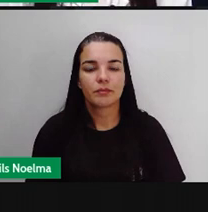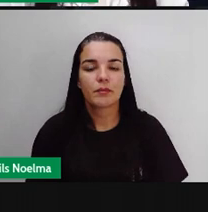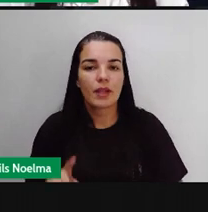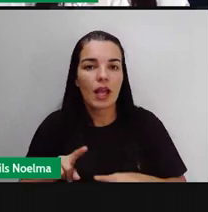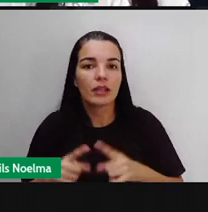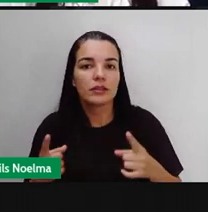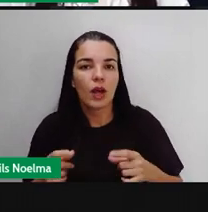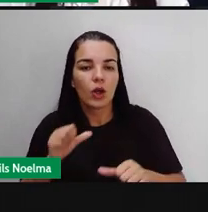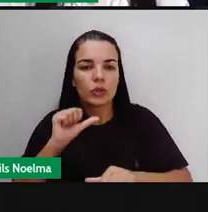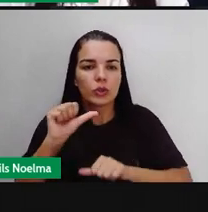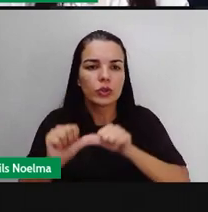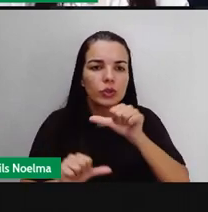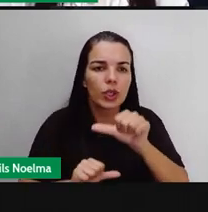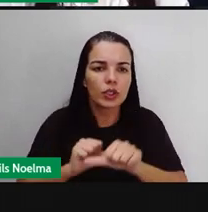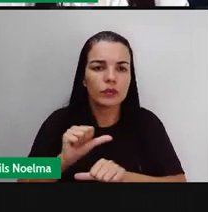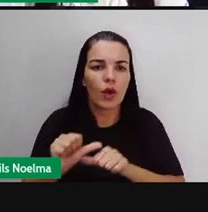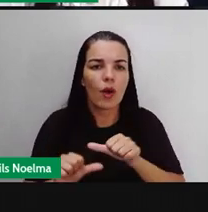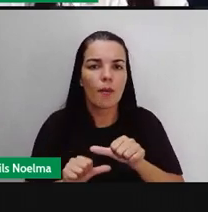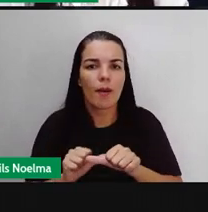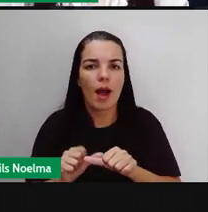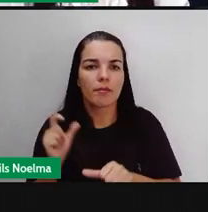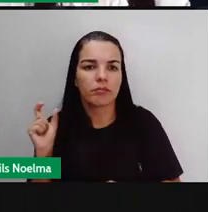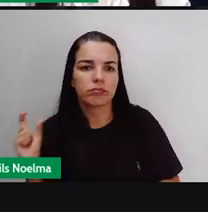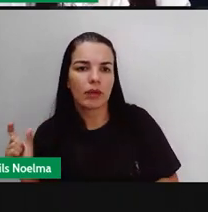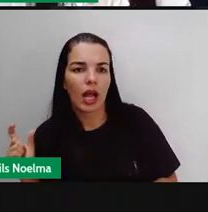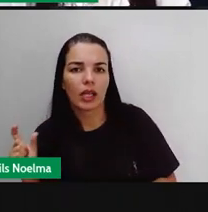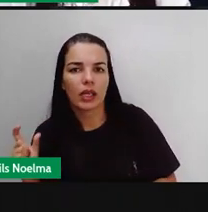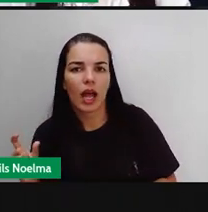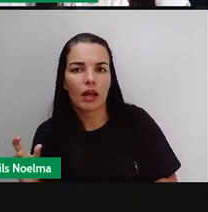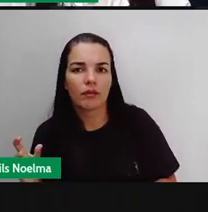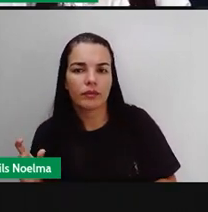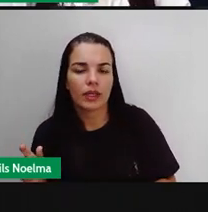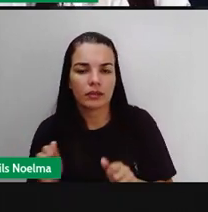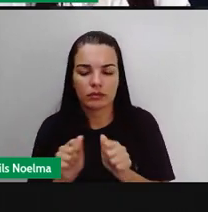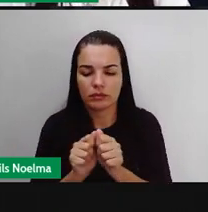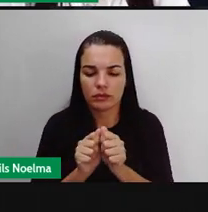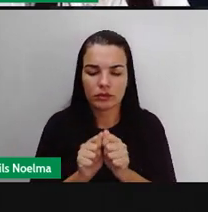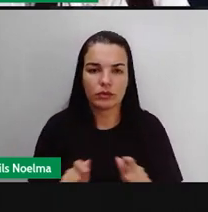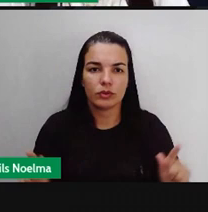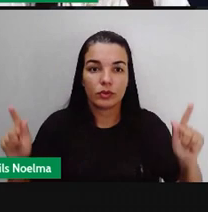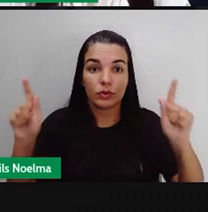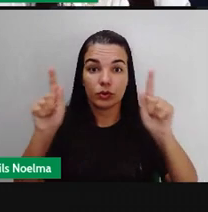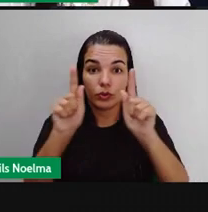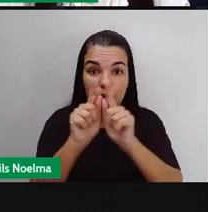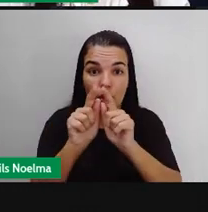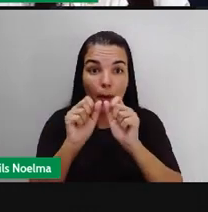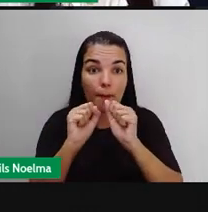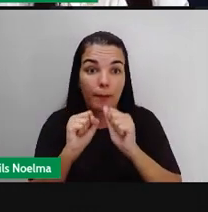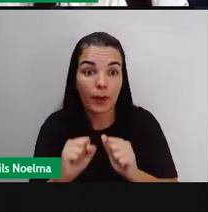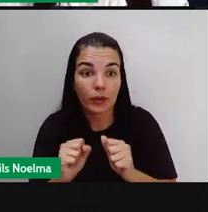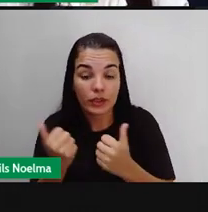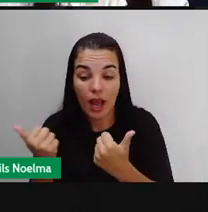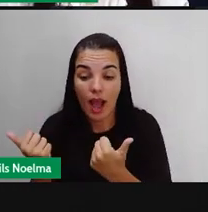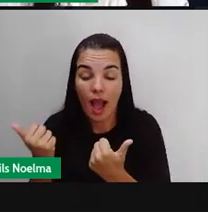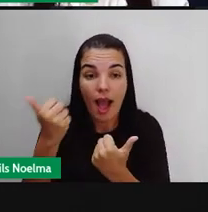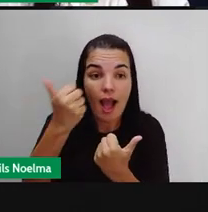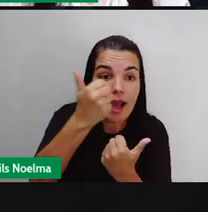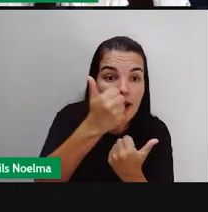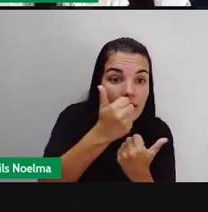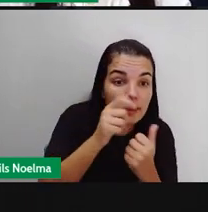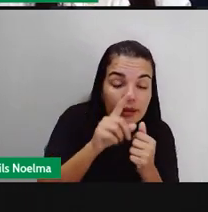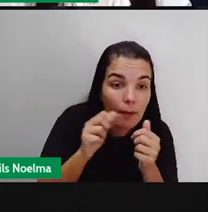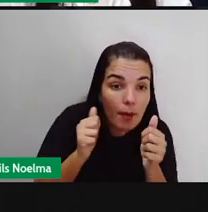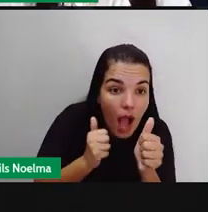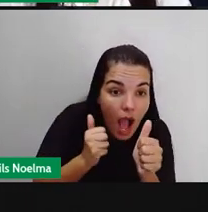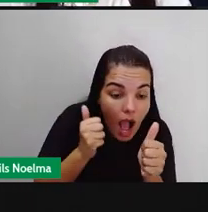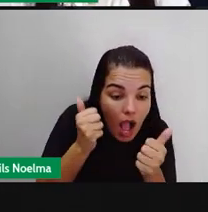Para transformar substantivos em adjetivos, nós acrescentamos sufixos a eles, como oso, ou osa.